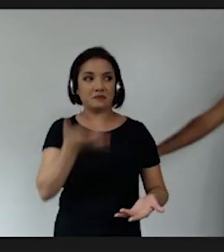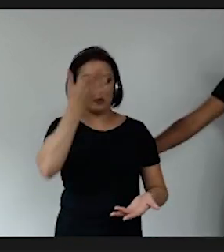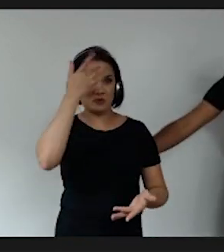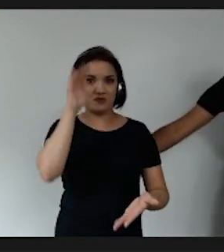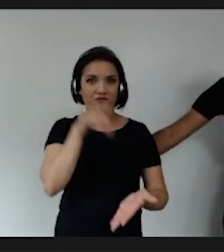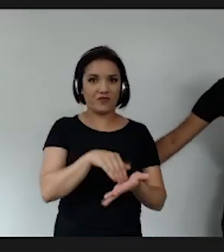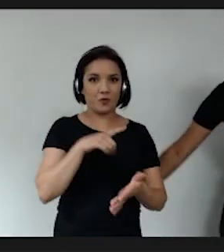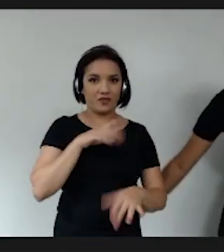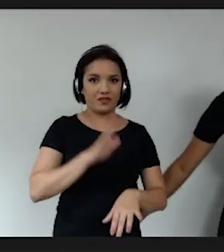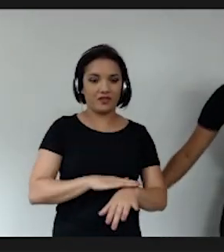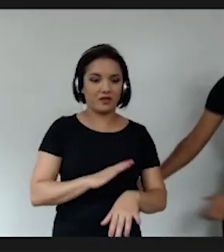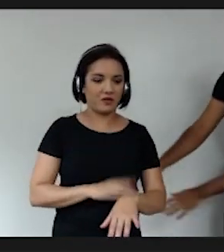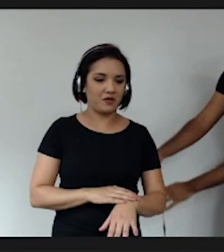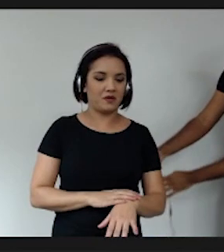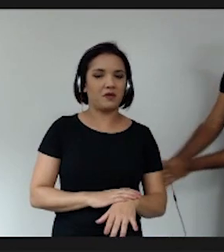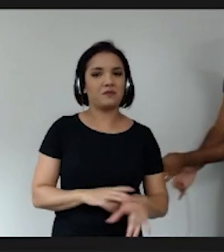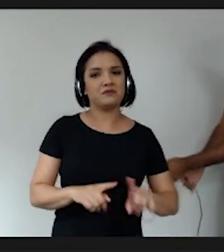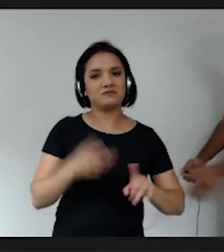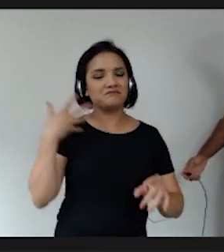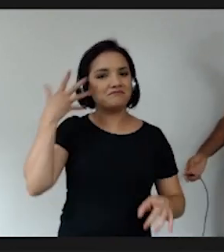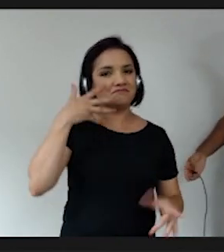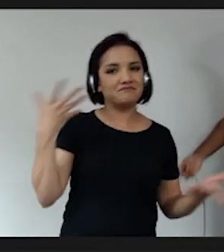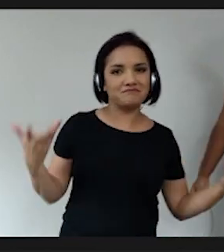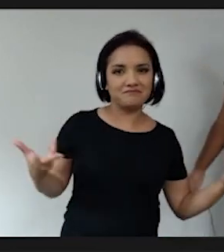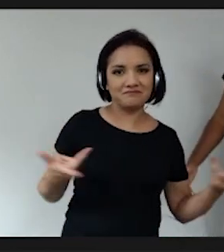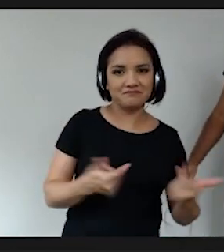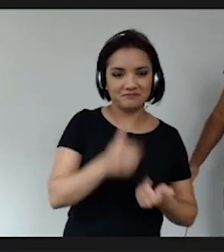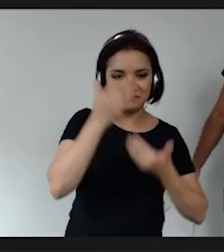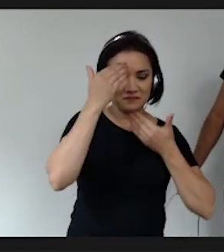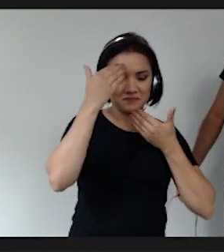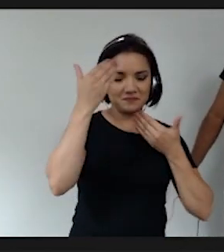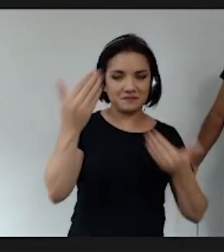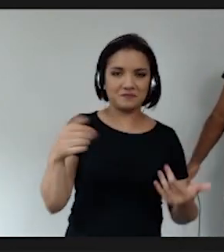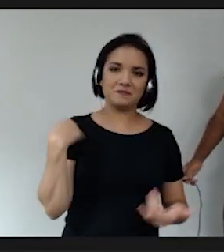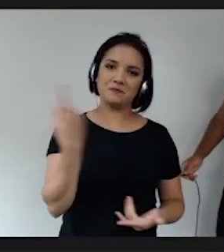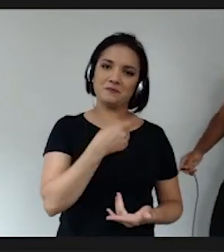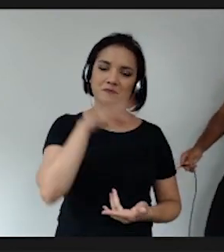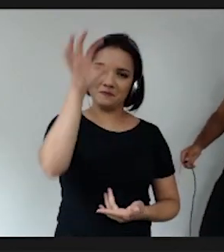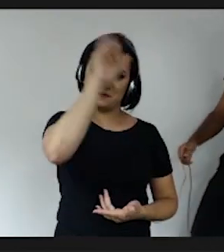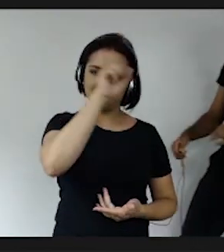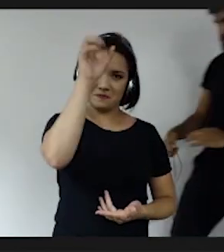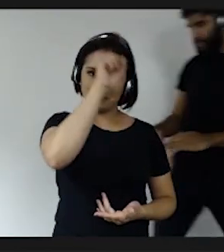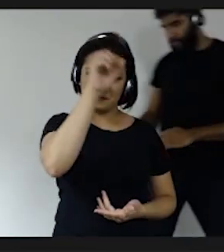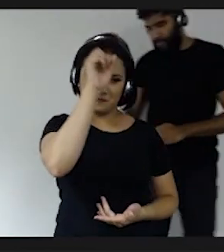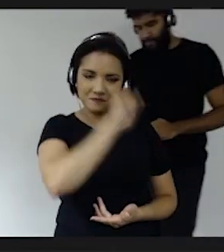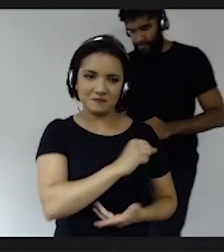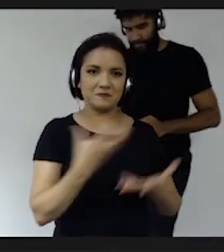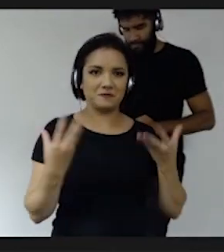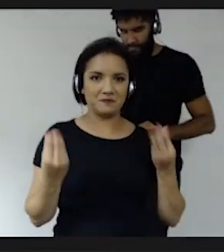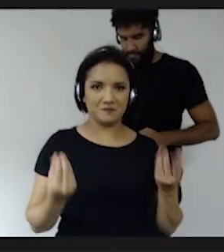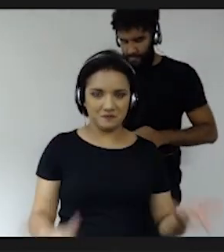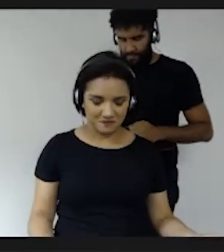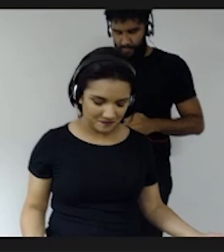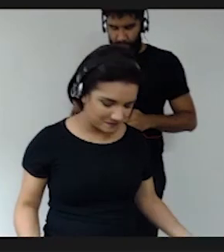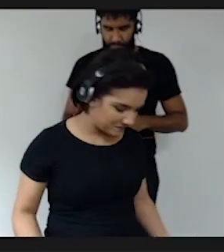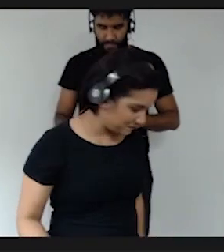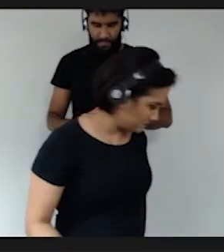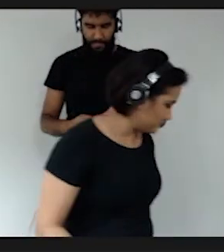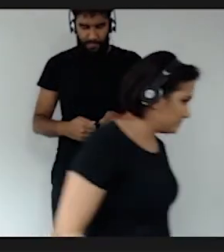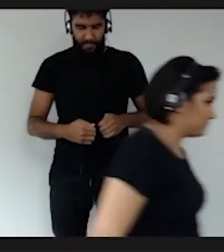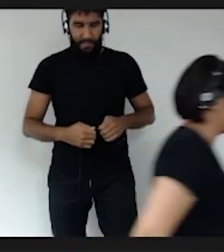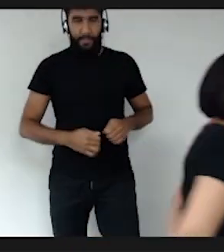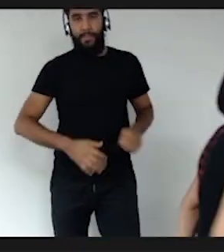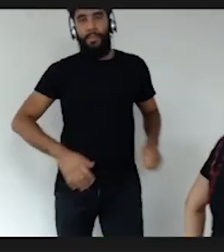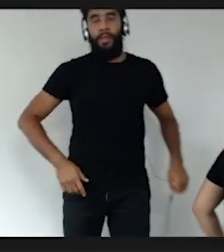teremos tempo, as ilustres palestras que muito trouxeram de benefícios